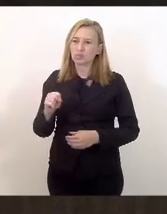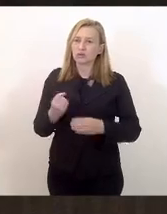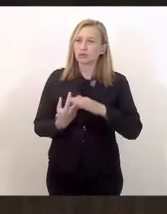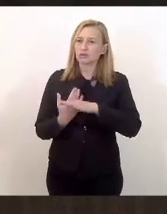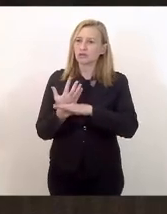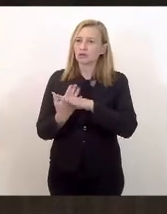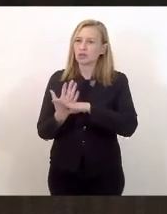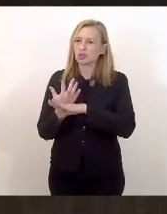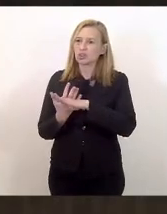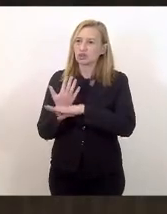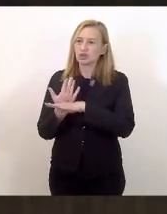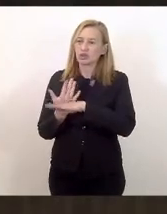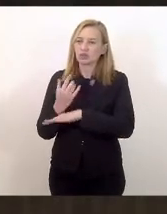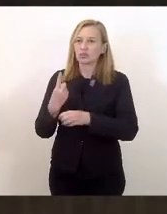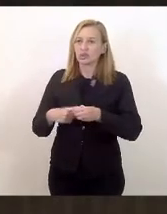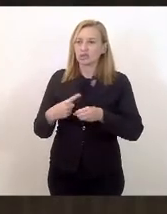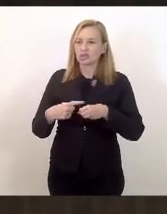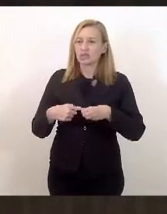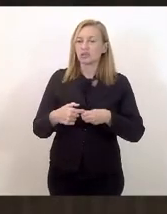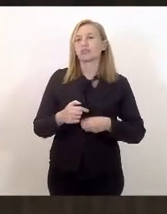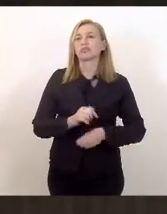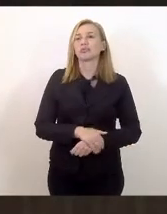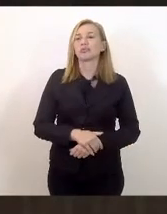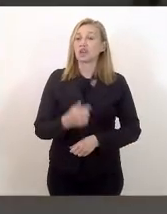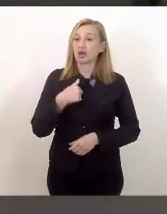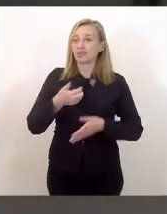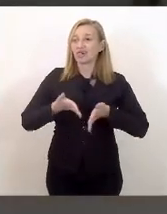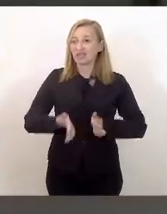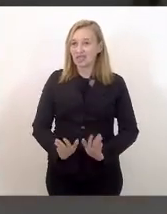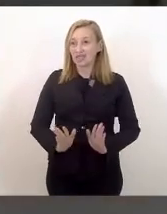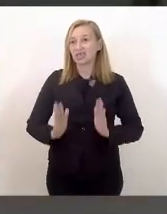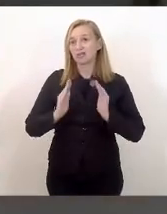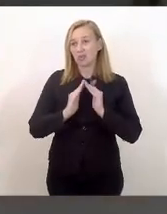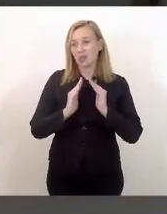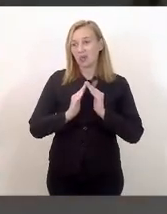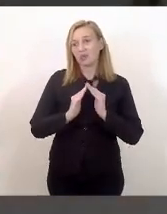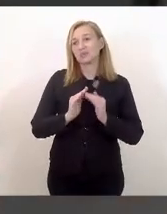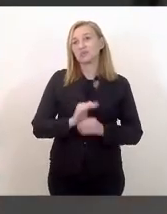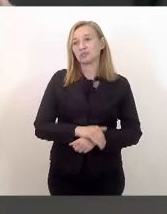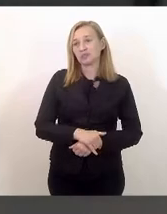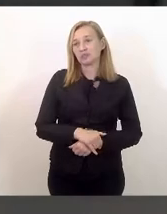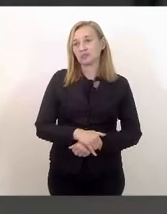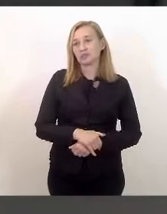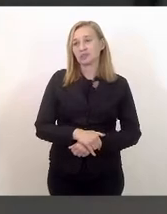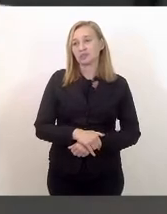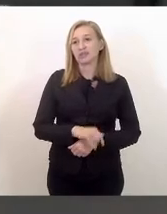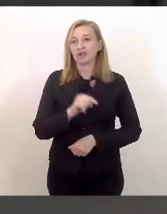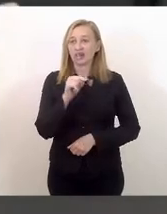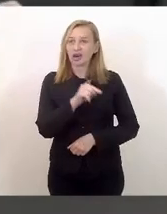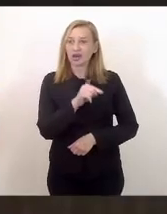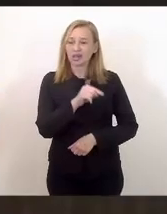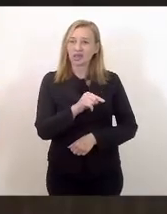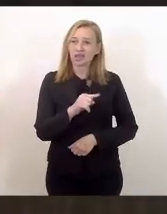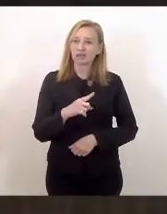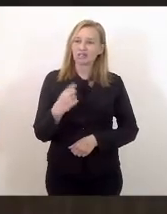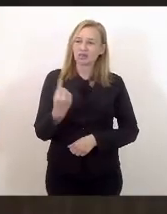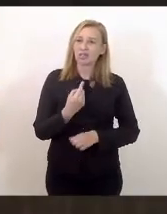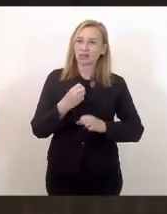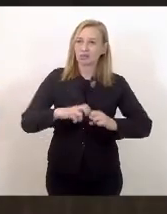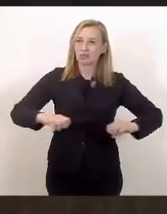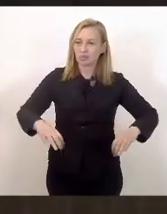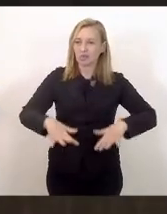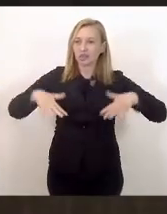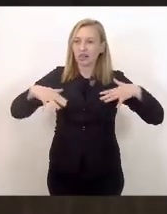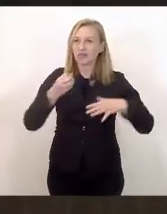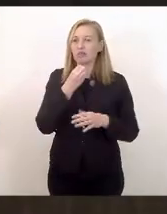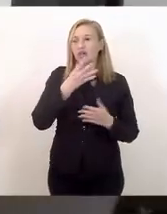Baixada, município onde eu nasci e moro, e está aqui prestigiando o nosso plenário. Seja